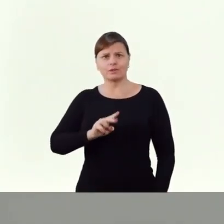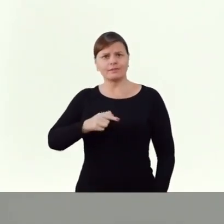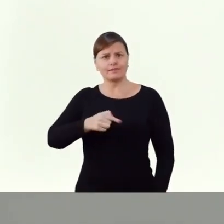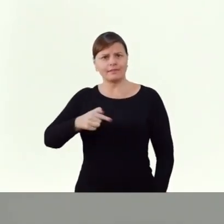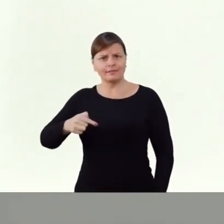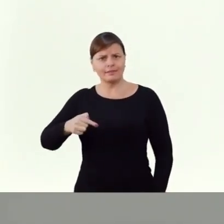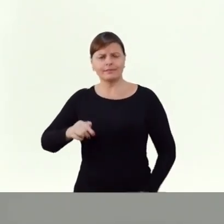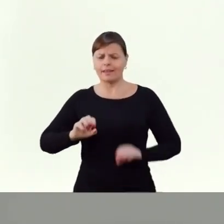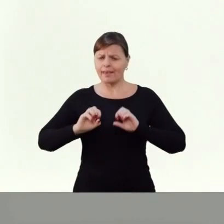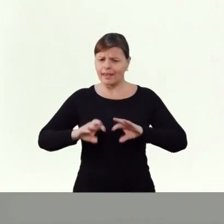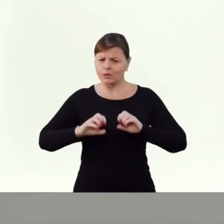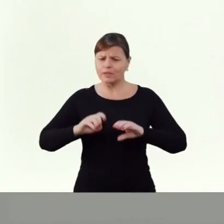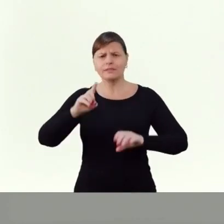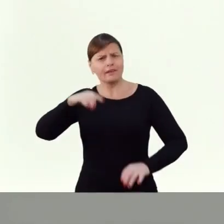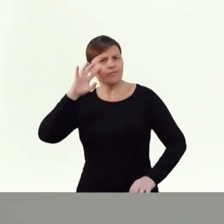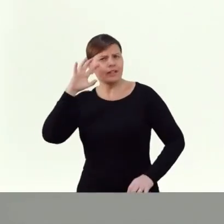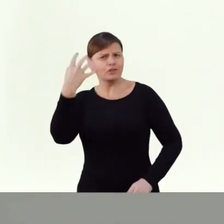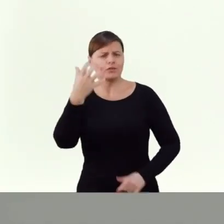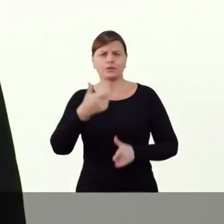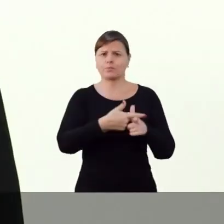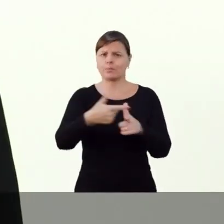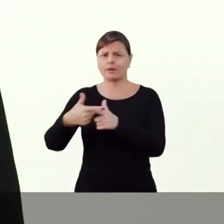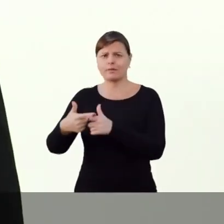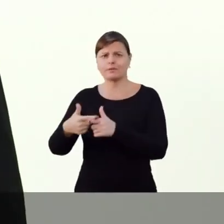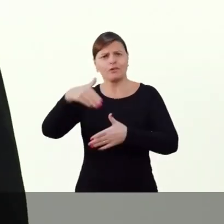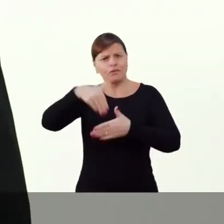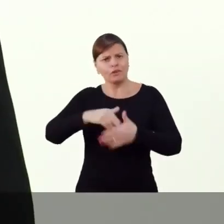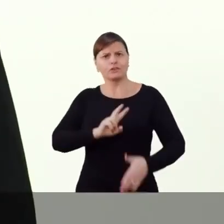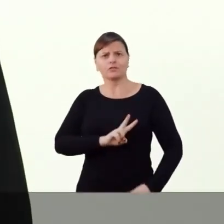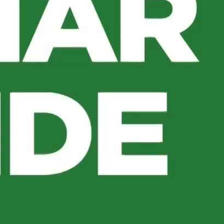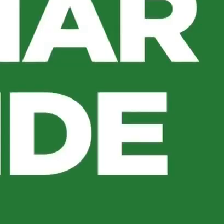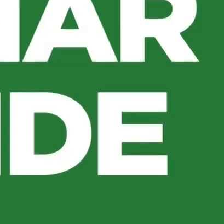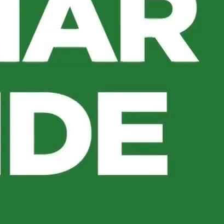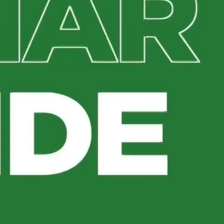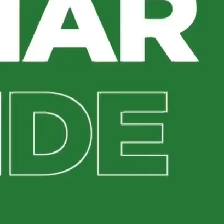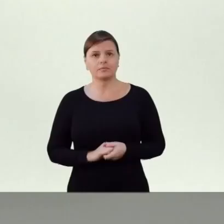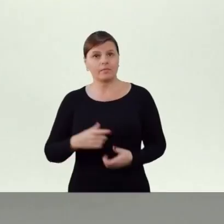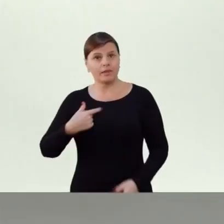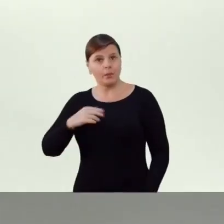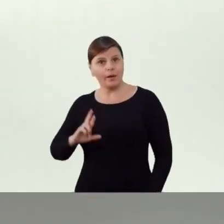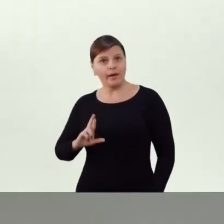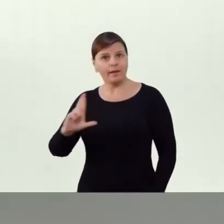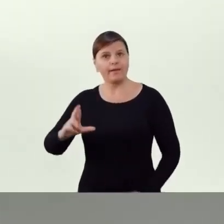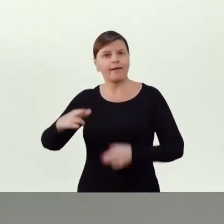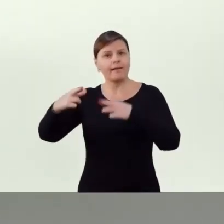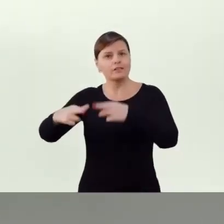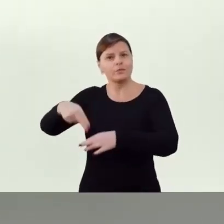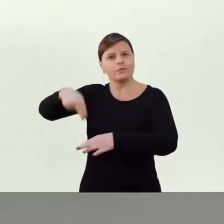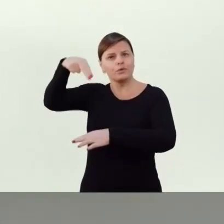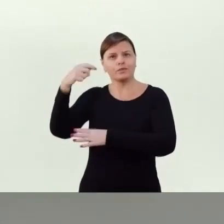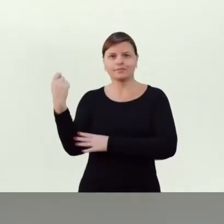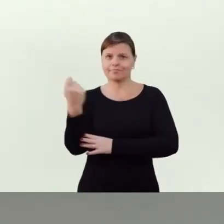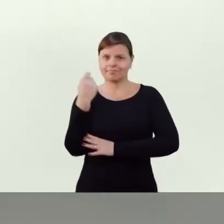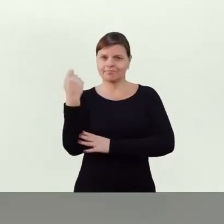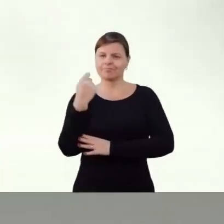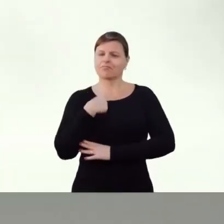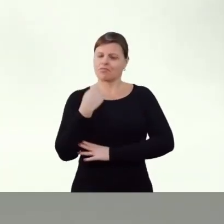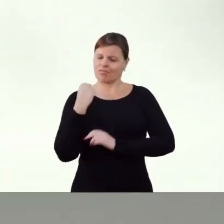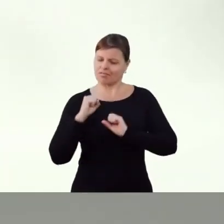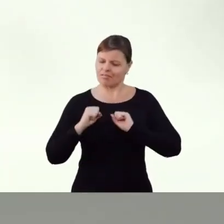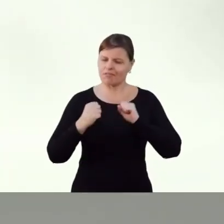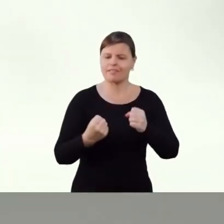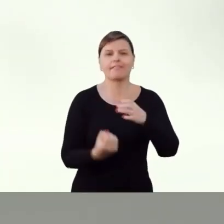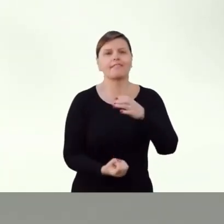2277. Educação é a solução. Vote 2277. Represento a região norte do Rio Grande do Sul.